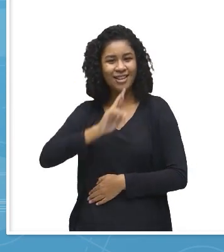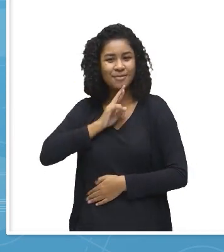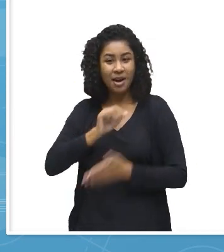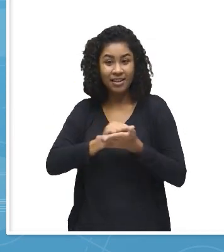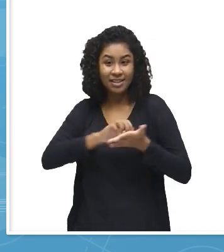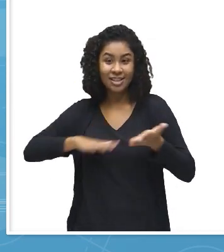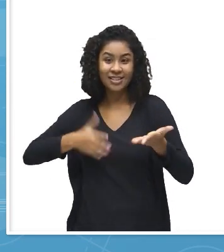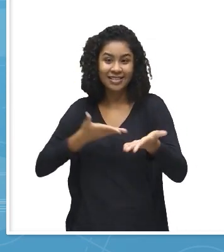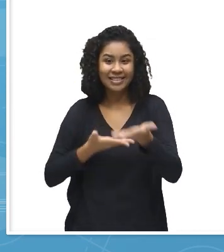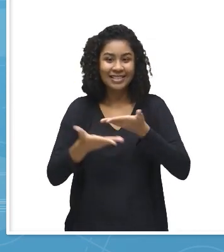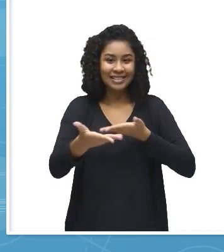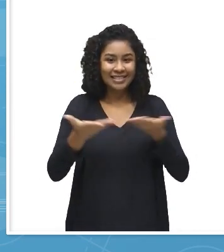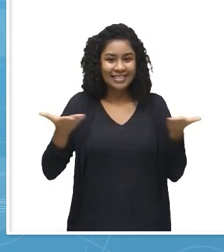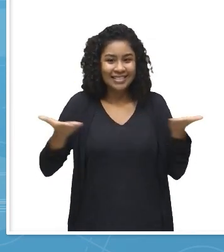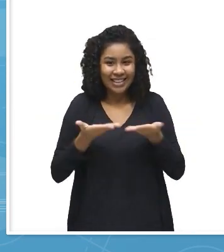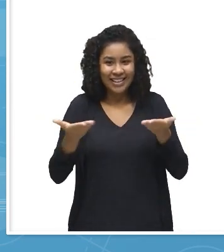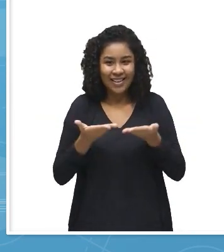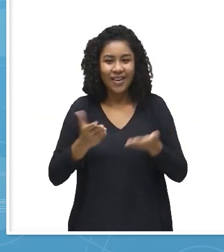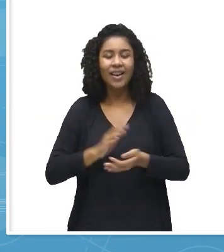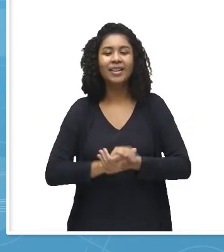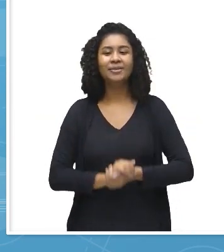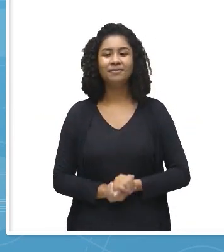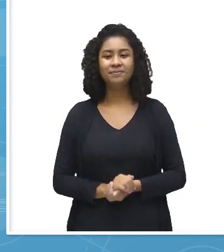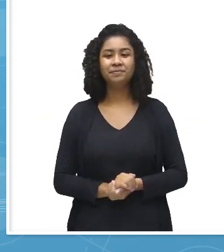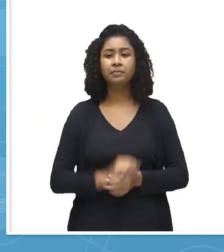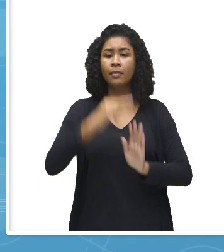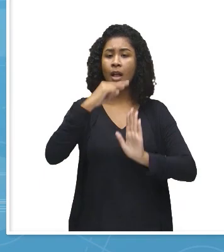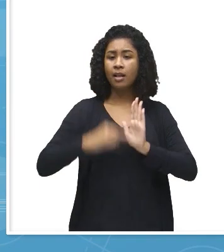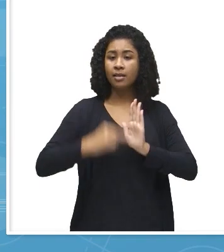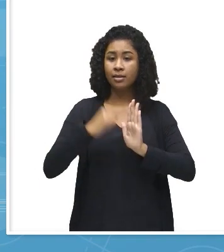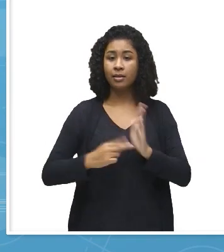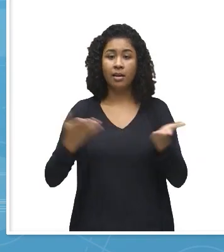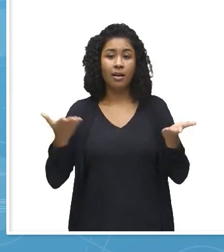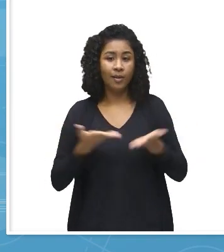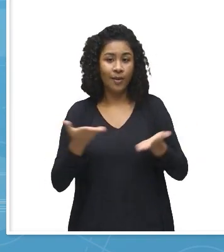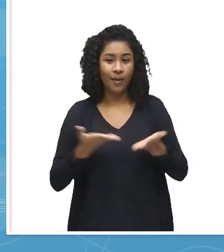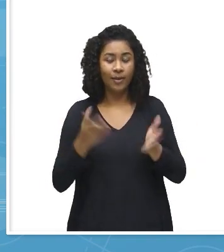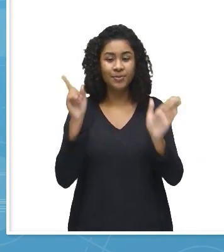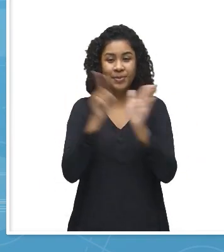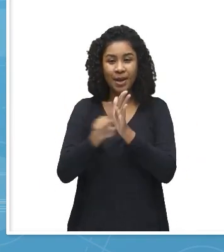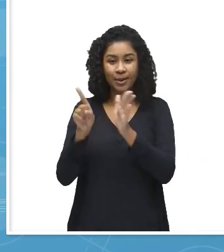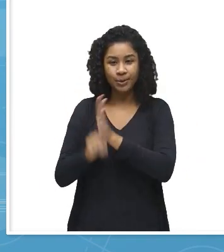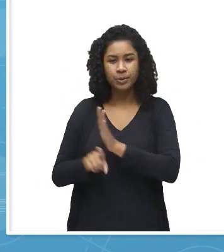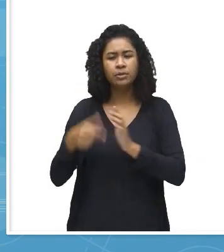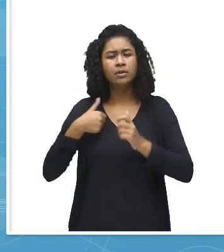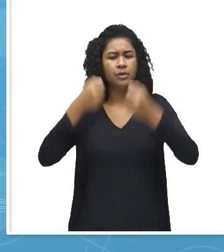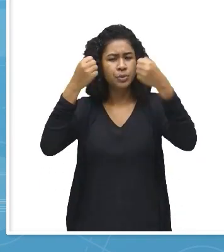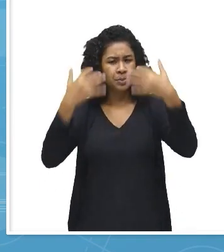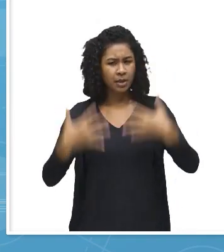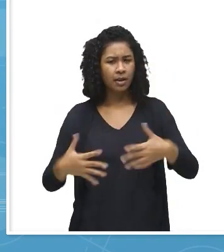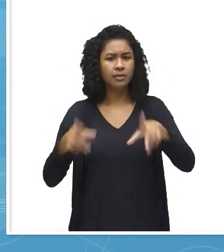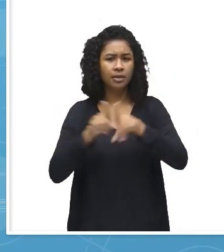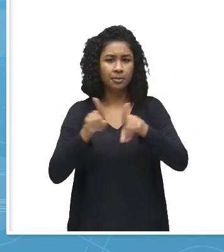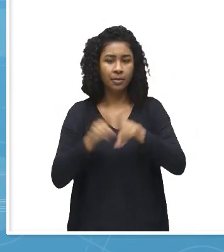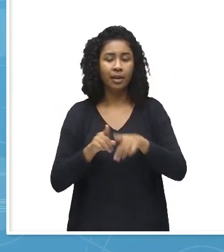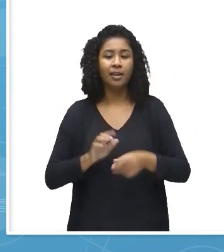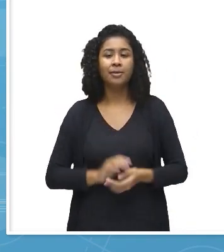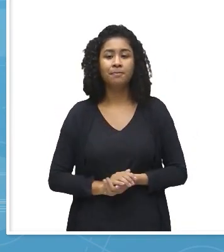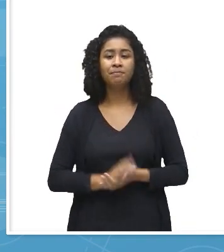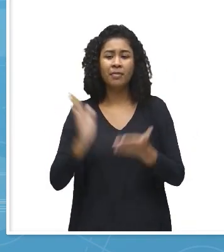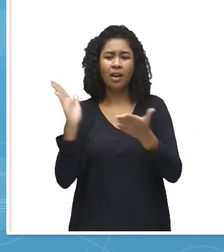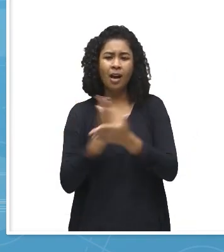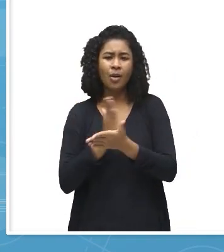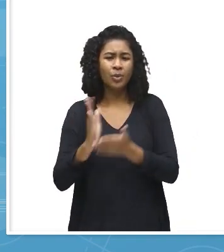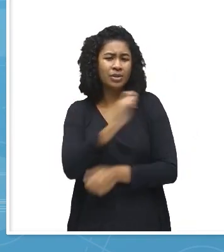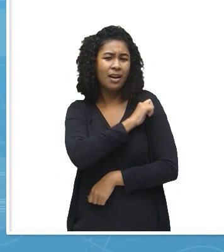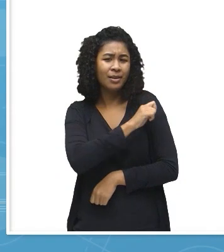atividade interativa. Vamos ler aí as questões novamente, vou explicar. Tem alguns pedidos aqui, né, no